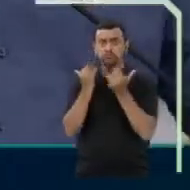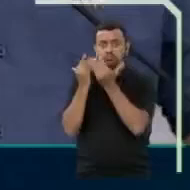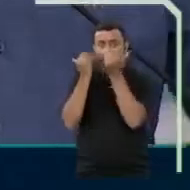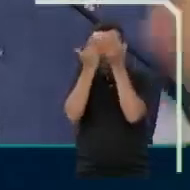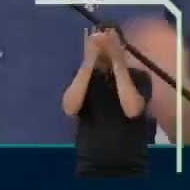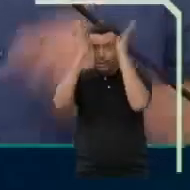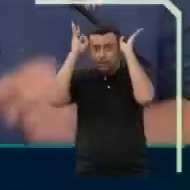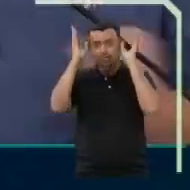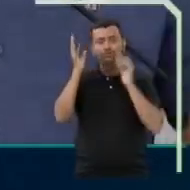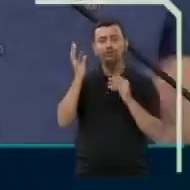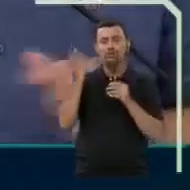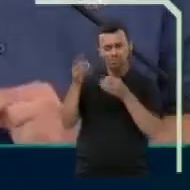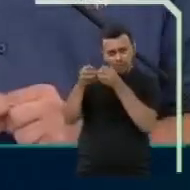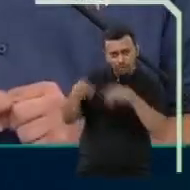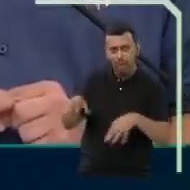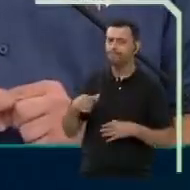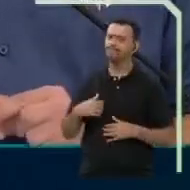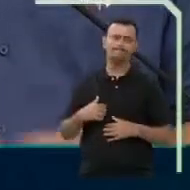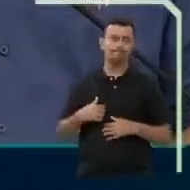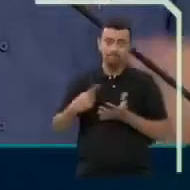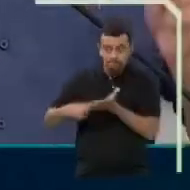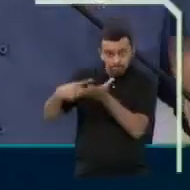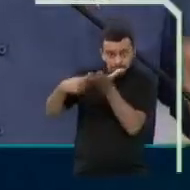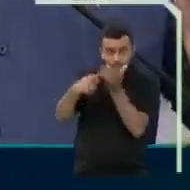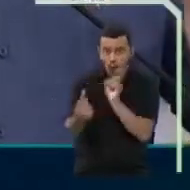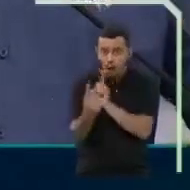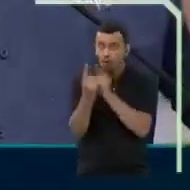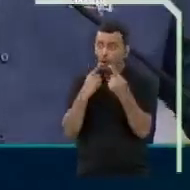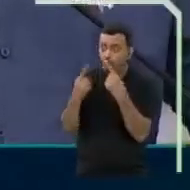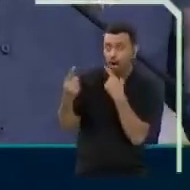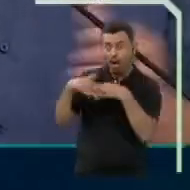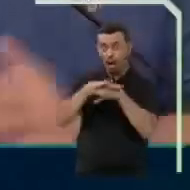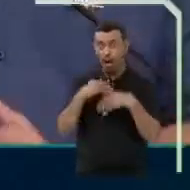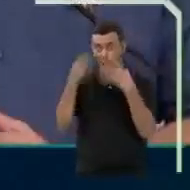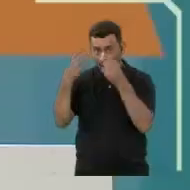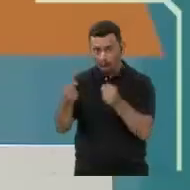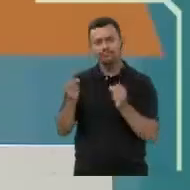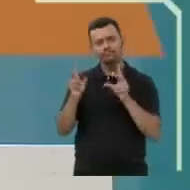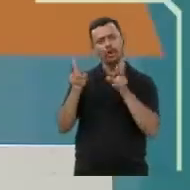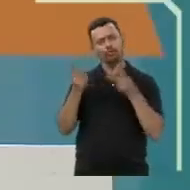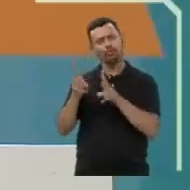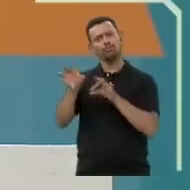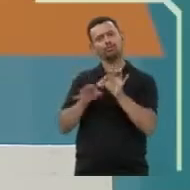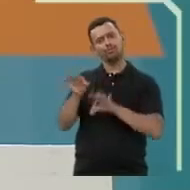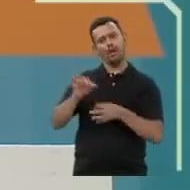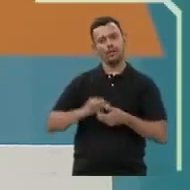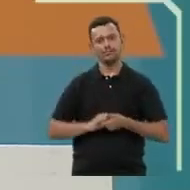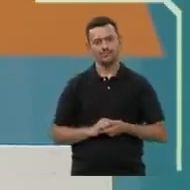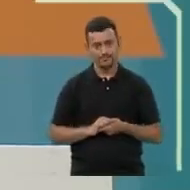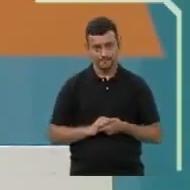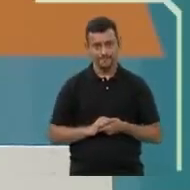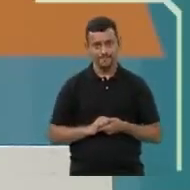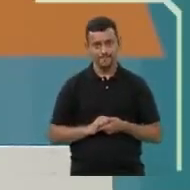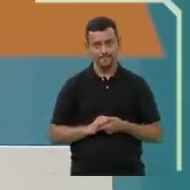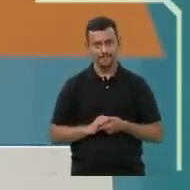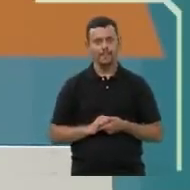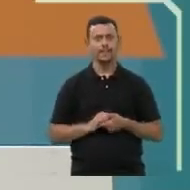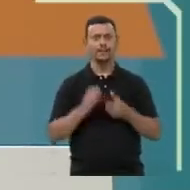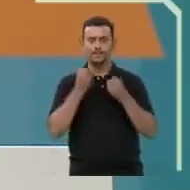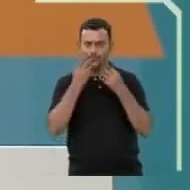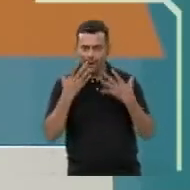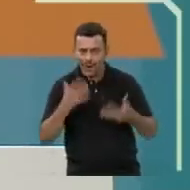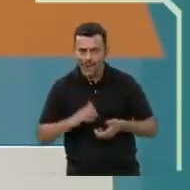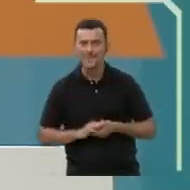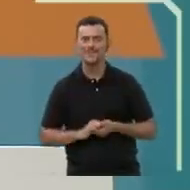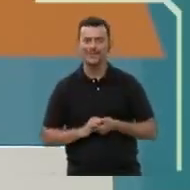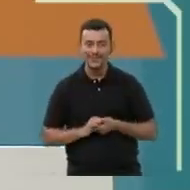projeto será com consulta e com consenso dessas comunidades, se elas assim definirem. E, para encerrar esse bloco,